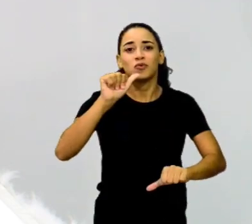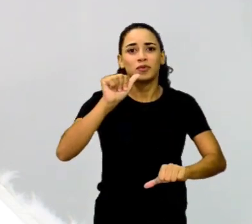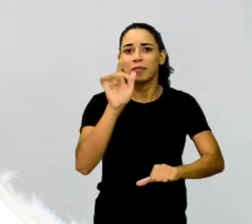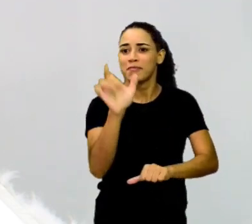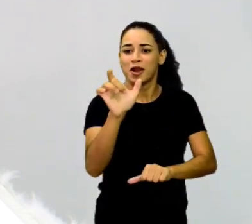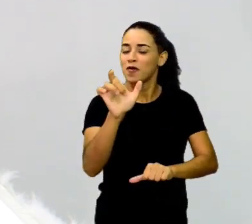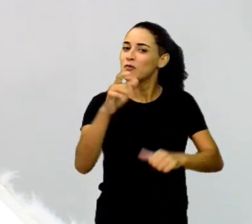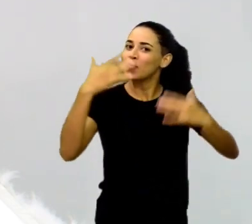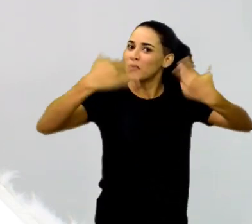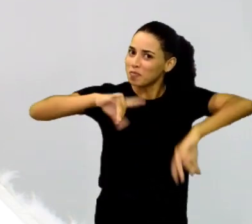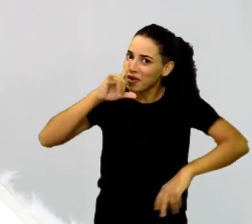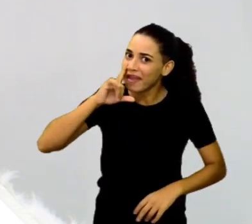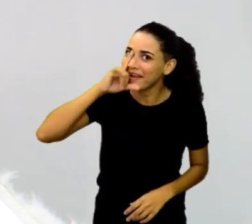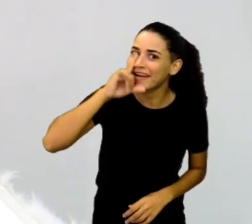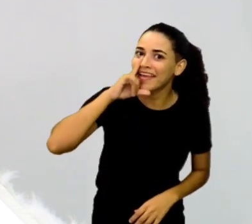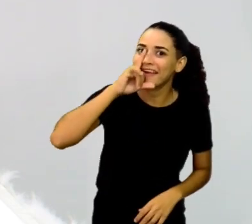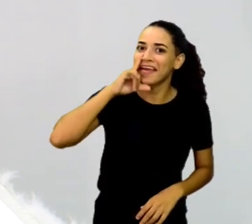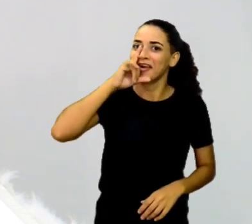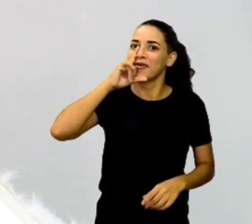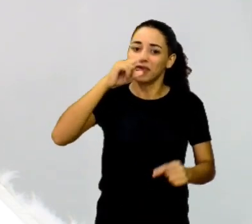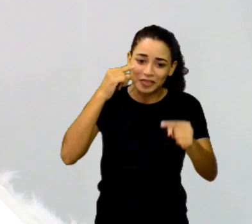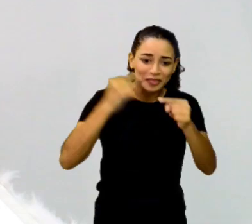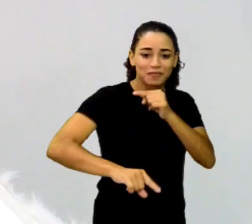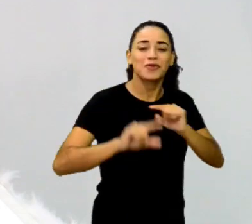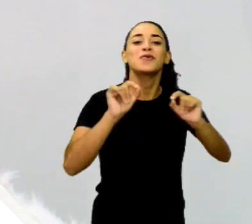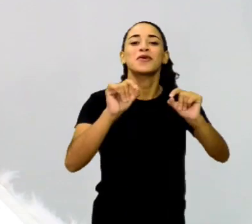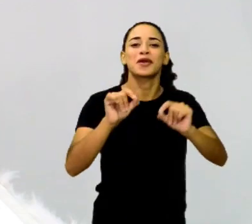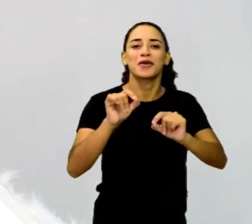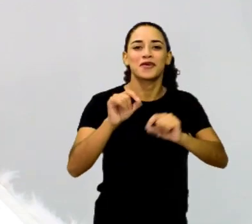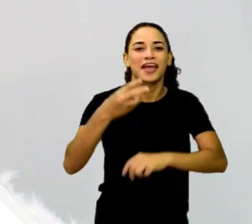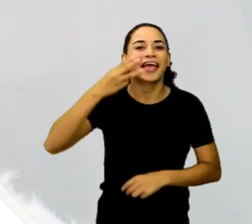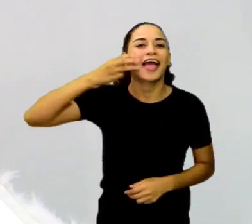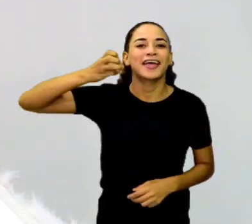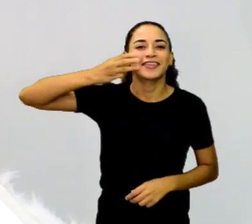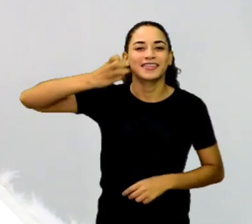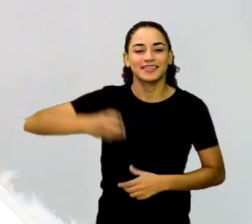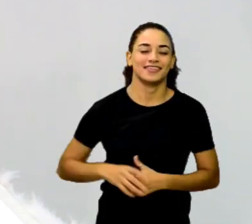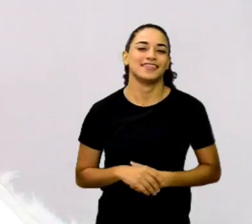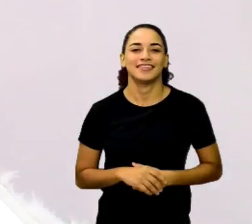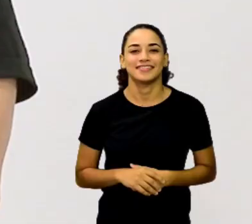perigo, no seu pior inimigo, o gato.